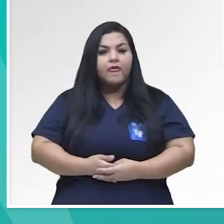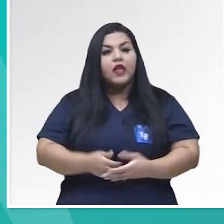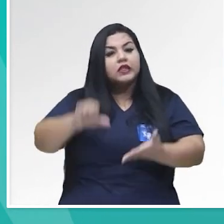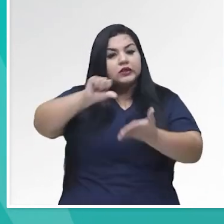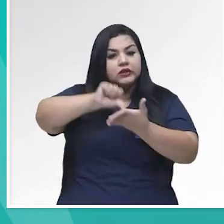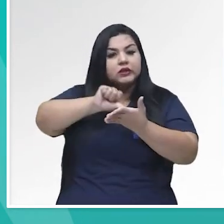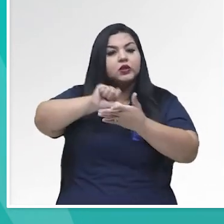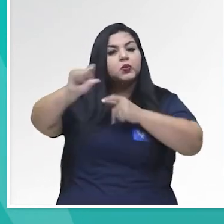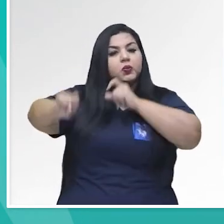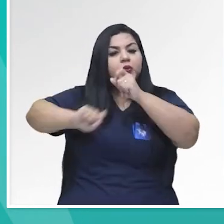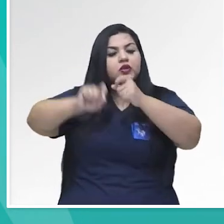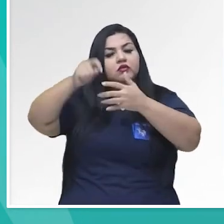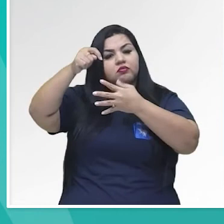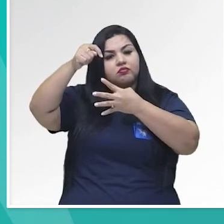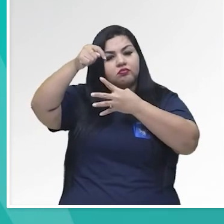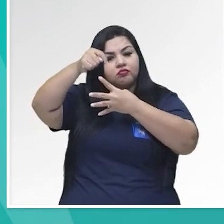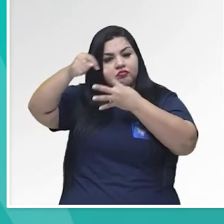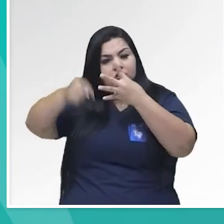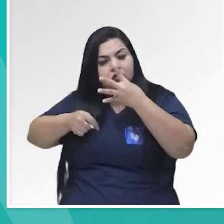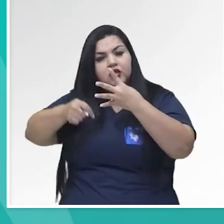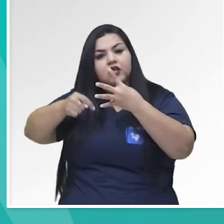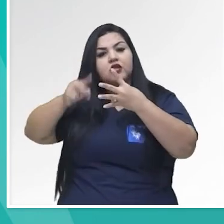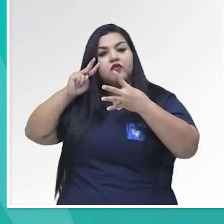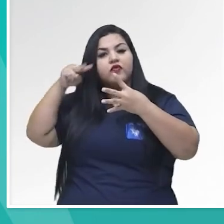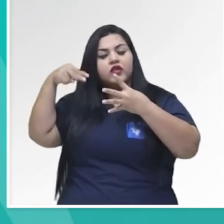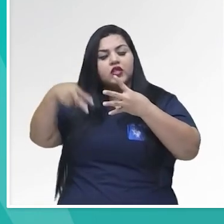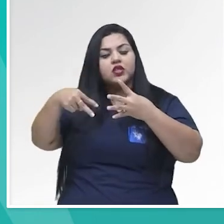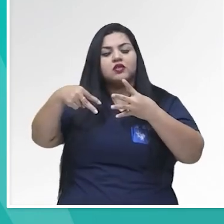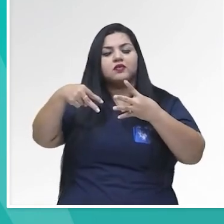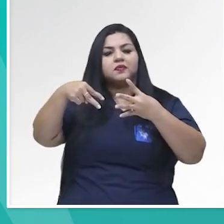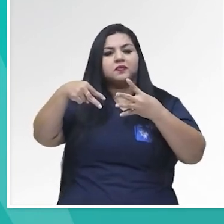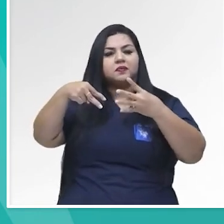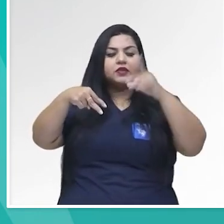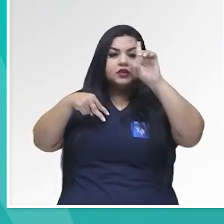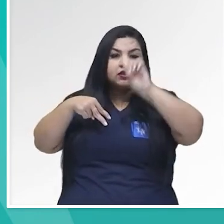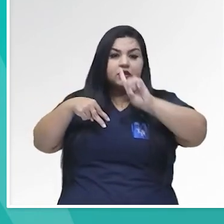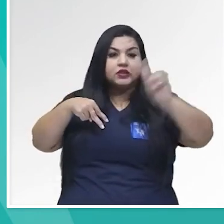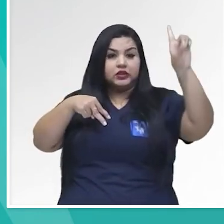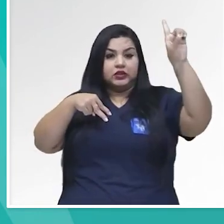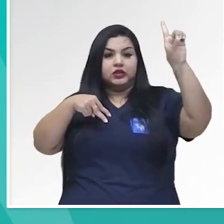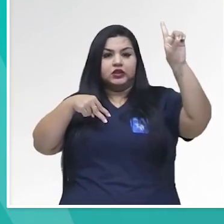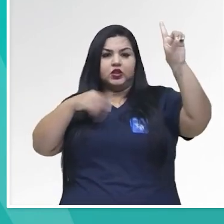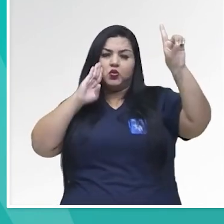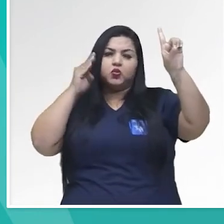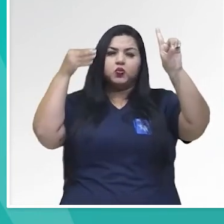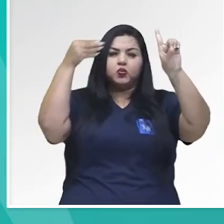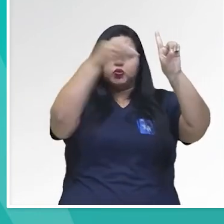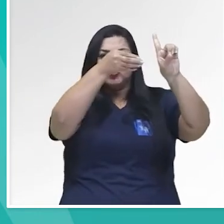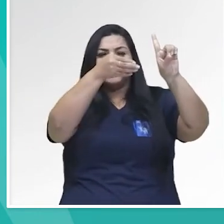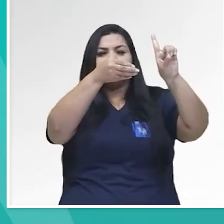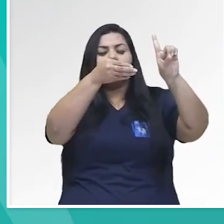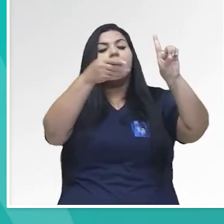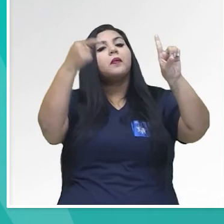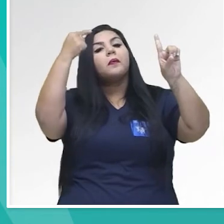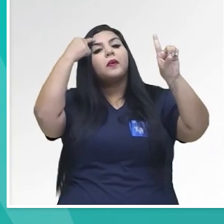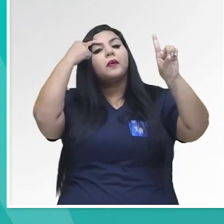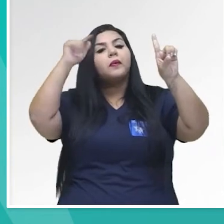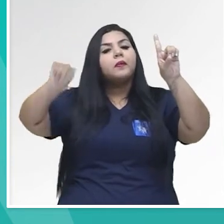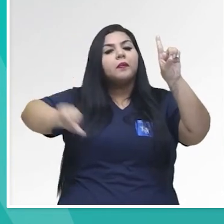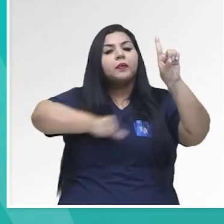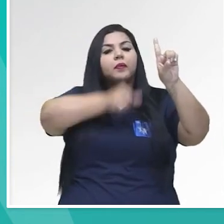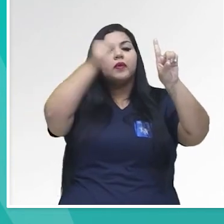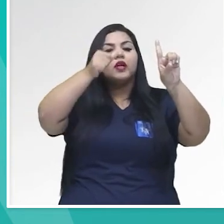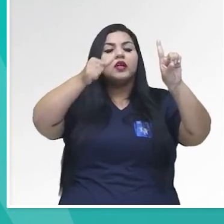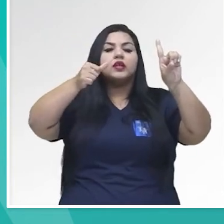basicamente nessas ideias aqui, numa visão teocêntrica do mundo. A primeira coisa que a gente tem que pensar é que quando a